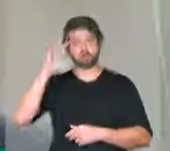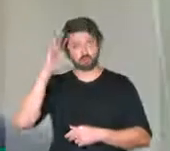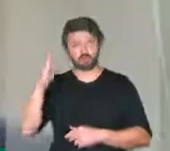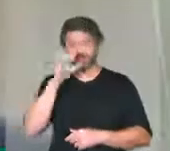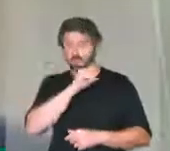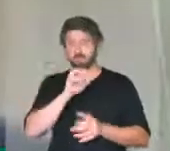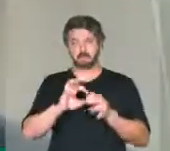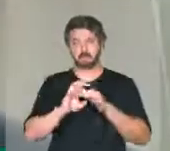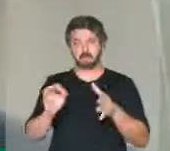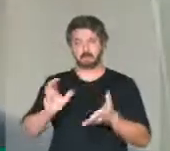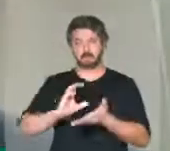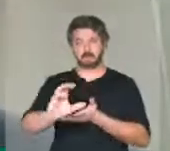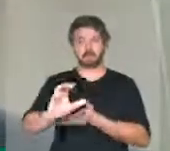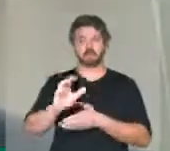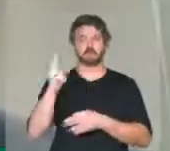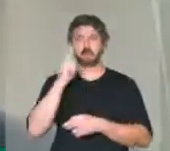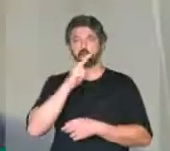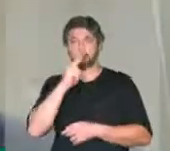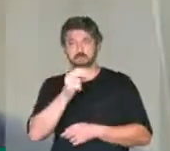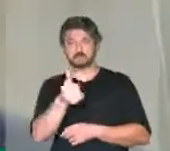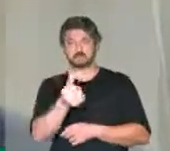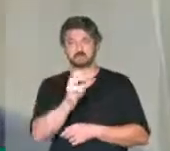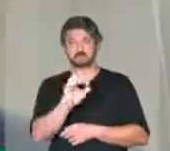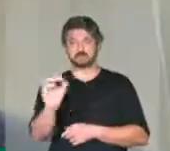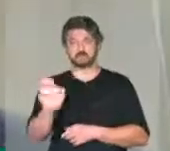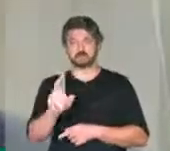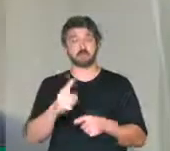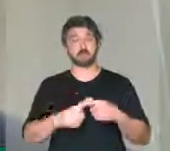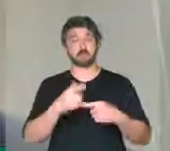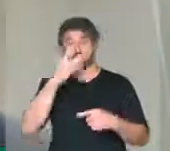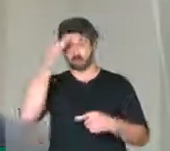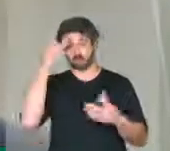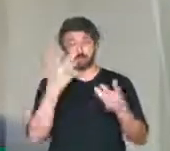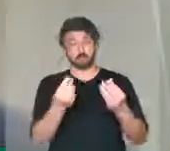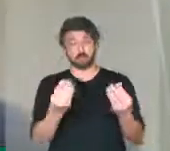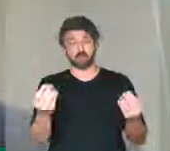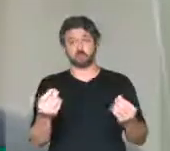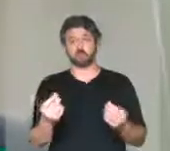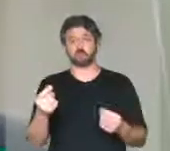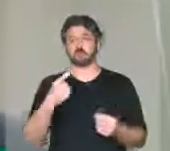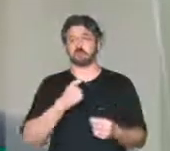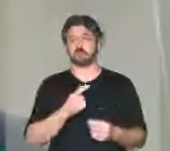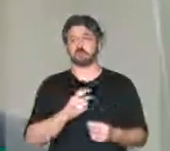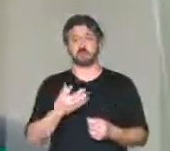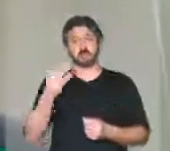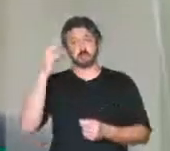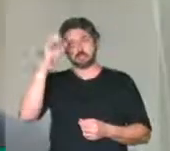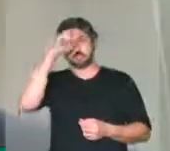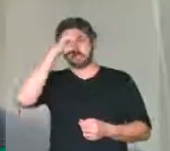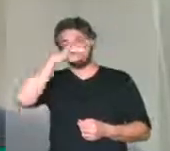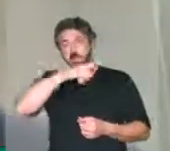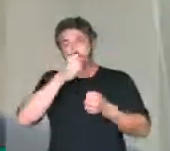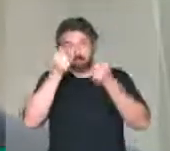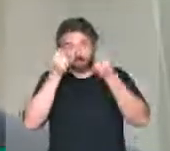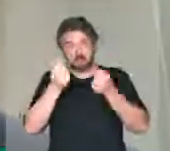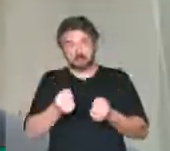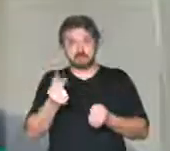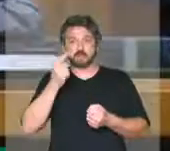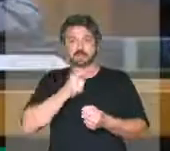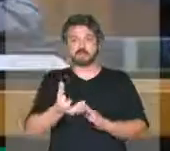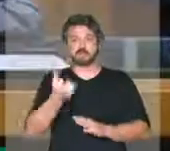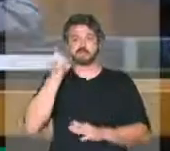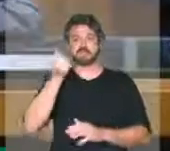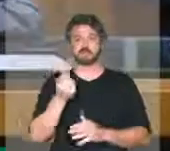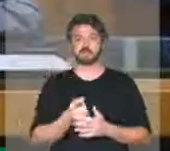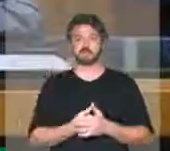na liberação do auxílio emergencial, já que muitas pessoas estão tendo terríveis dificuldades de sacar Concluir, o seu